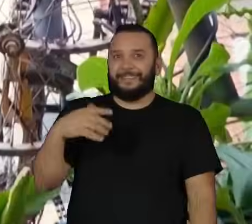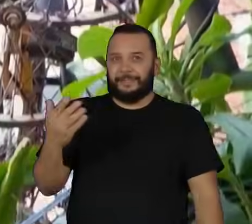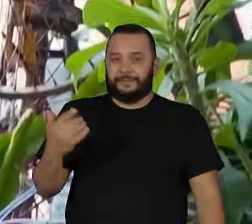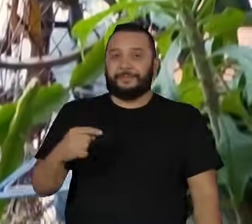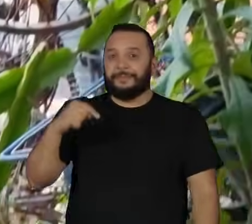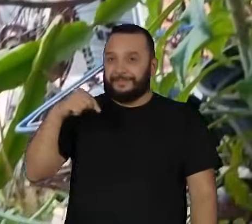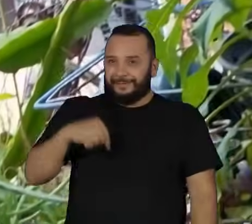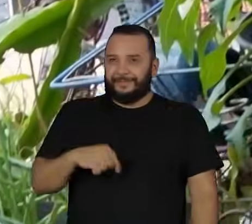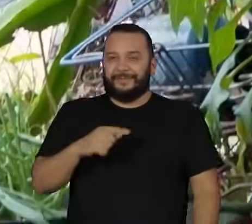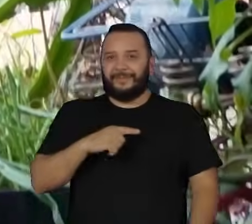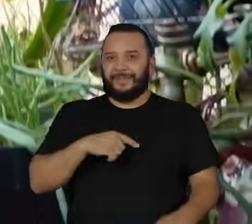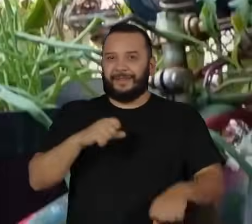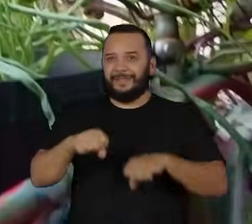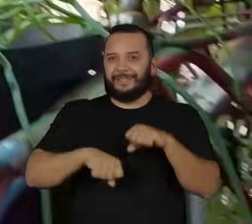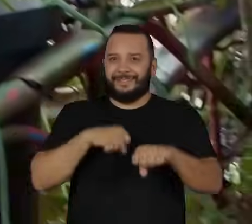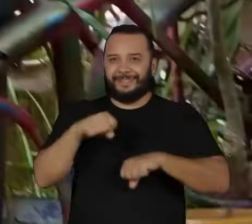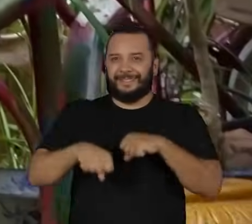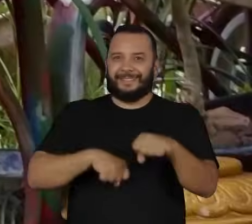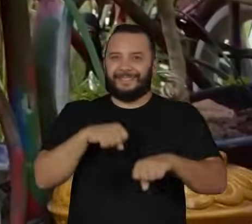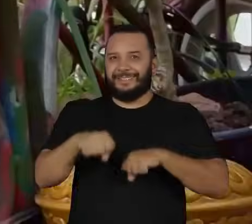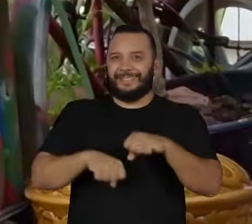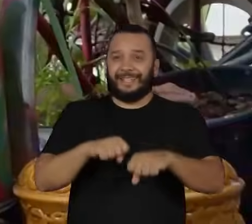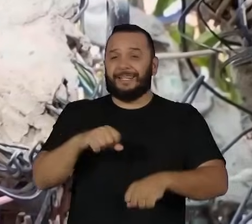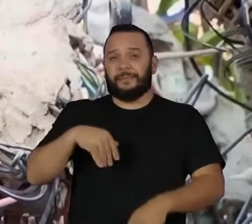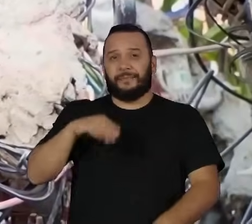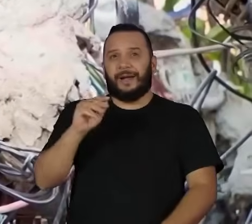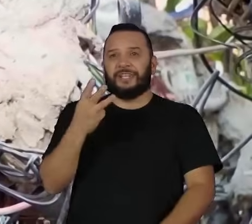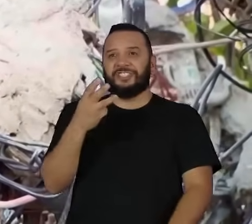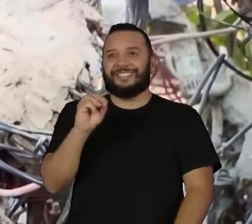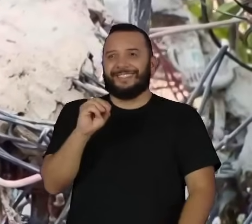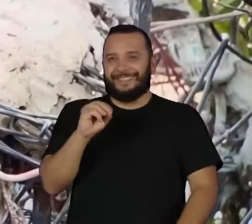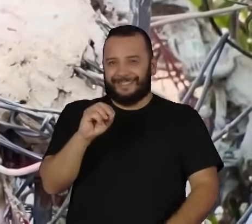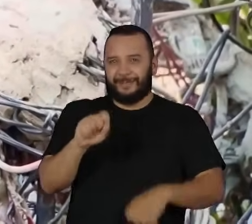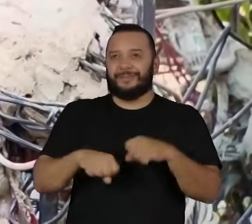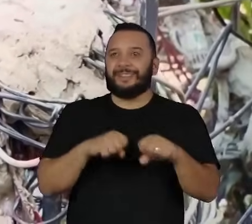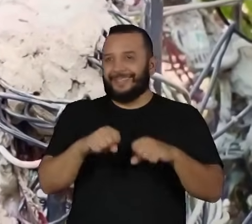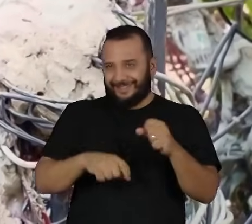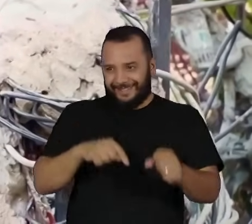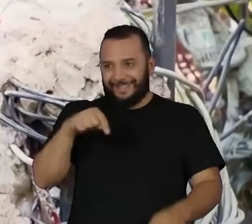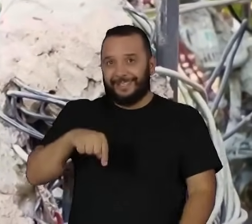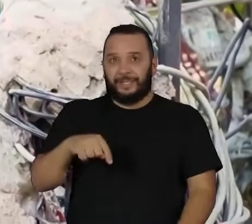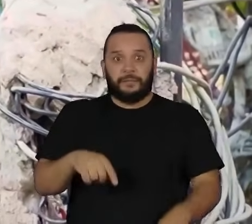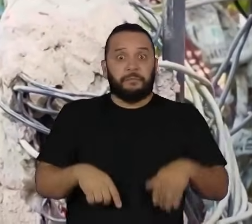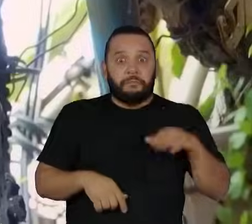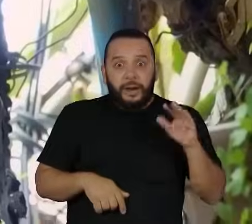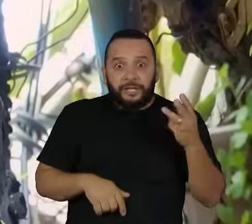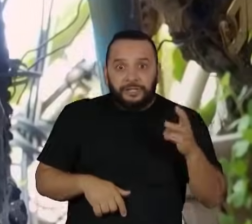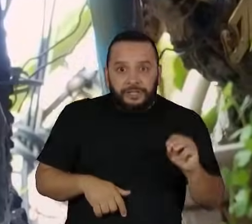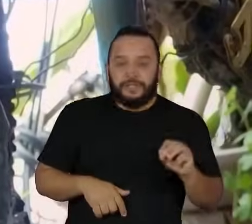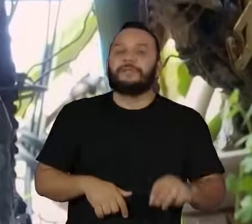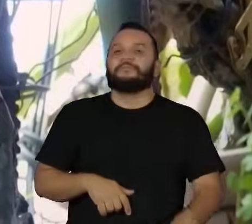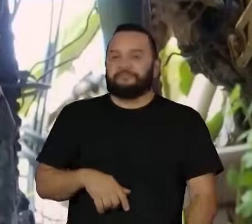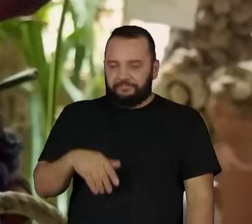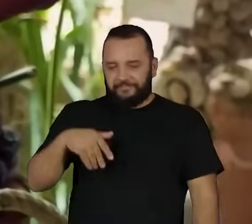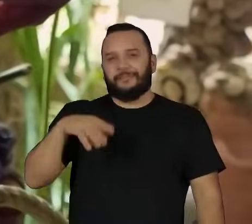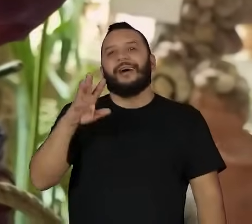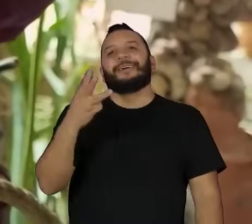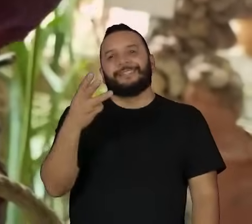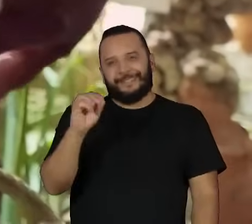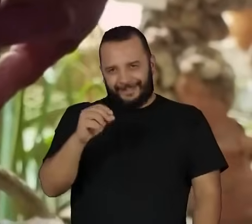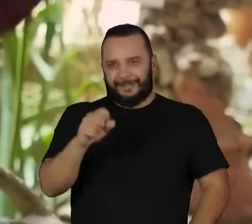Aqui de bicicleta mesmo tem mais ou menos mais de 30 bicicletas, tem aqui, acredita? Mais de 30. Tem mais de 30.